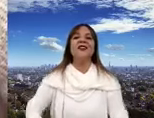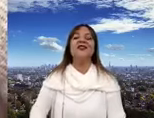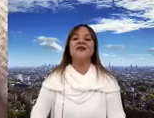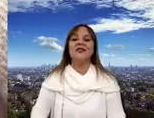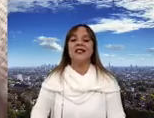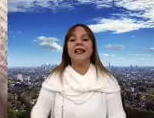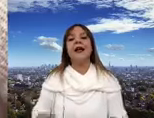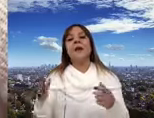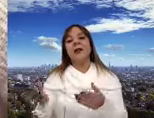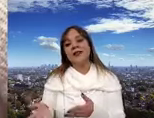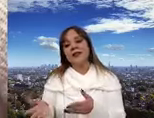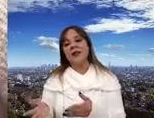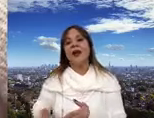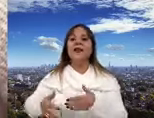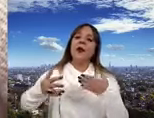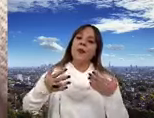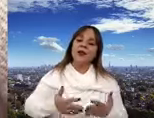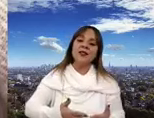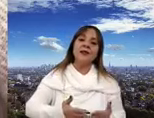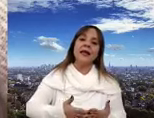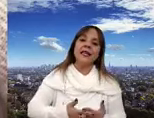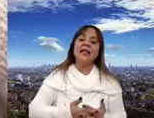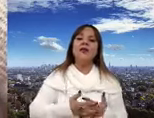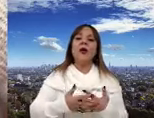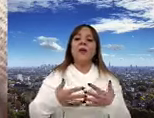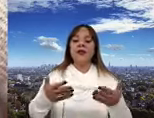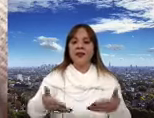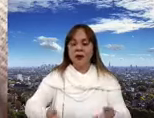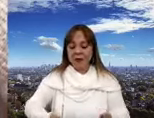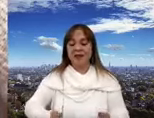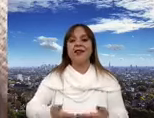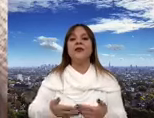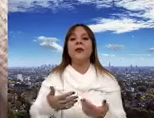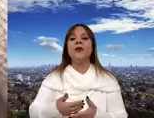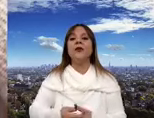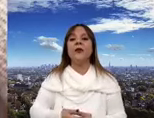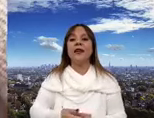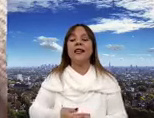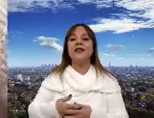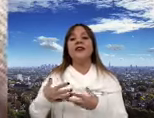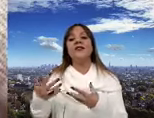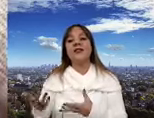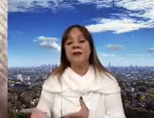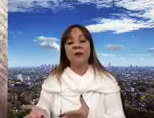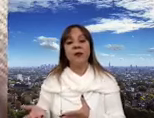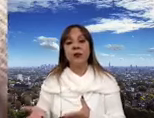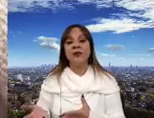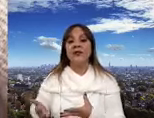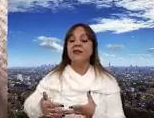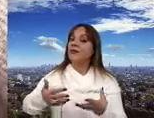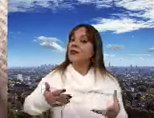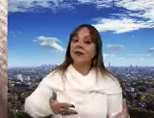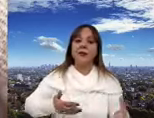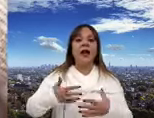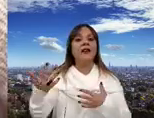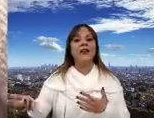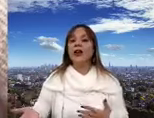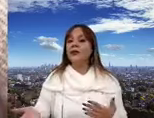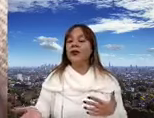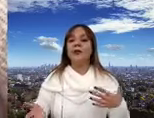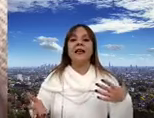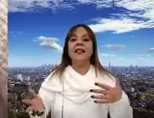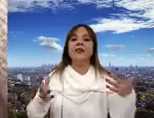aí. Pode ser namorado, pode ser marido, pode ser, como a Santa Fé bem colocou aqui, alguém que você ame muito. Às vezes você não tem um namorado, não tem um